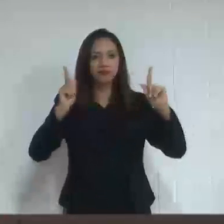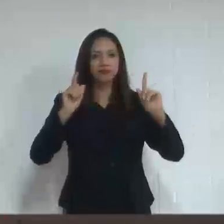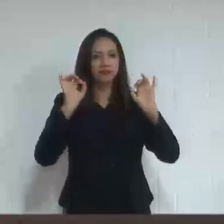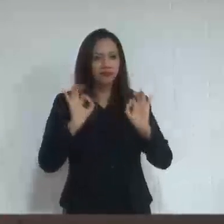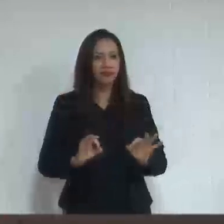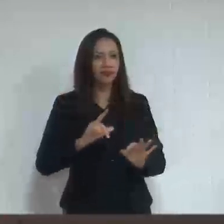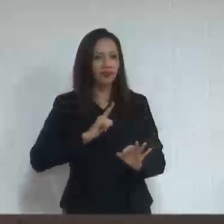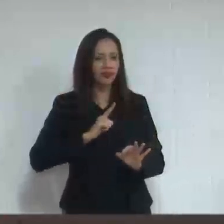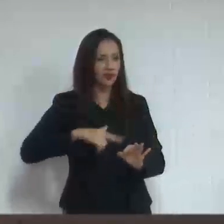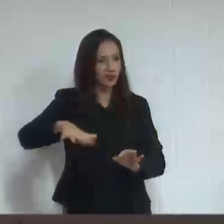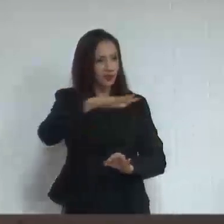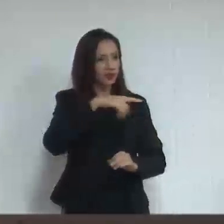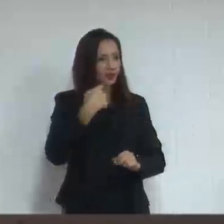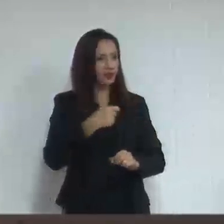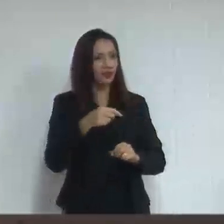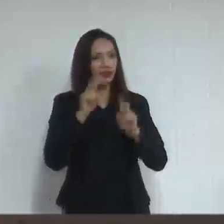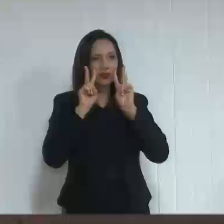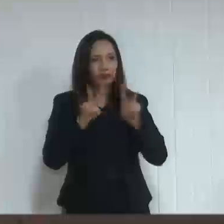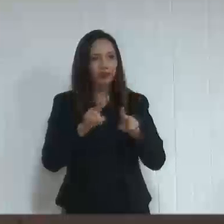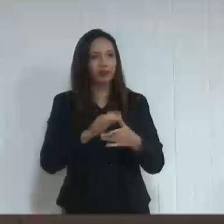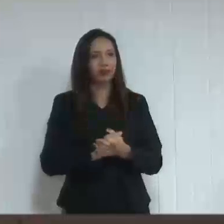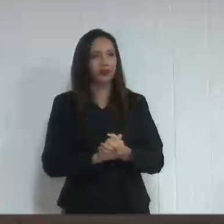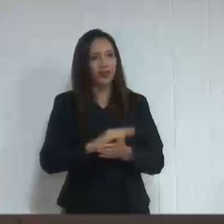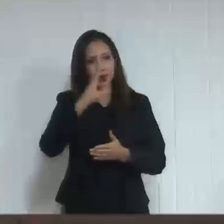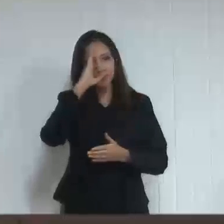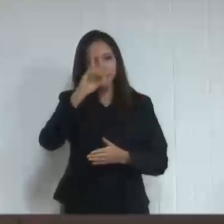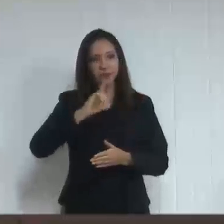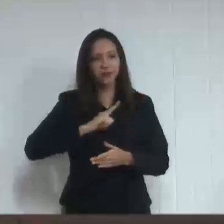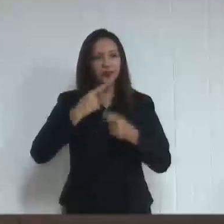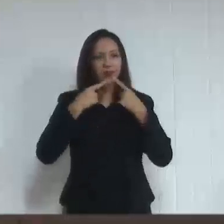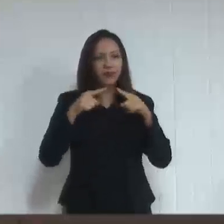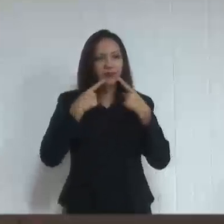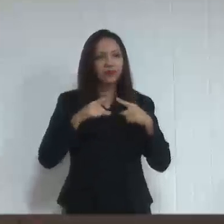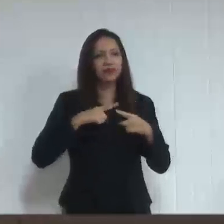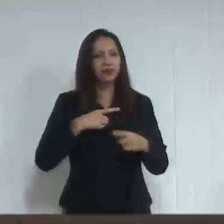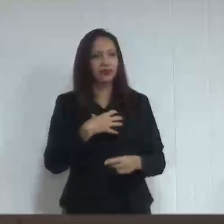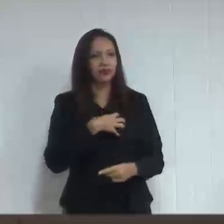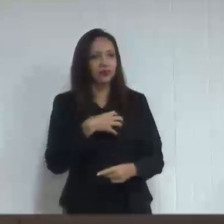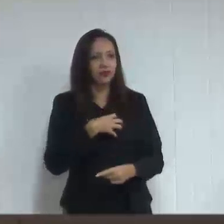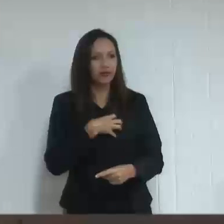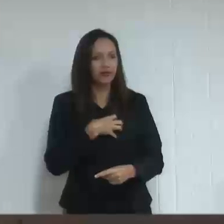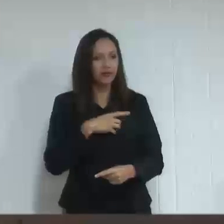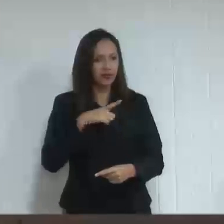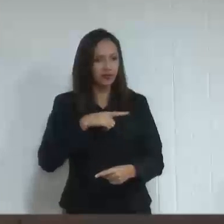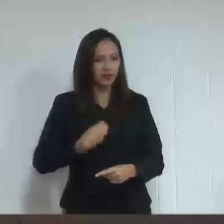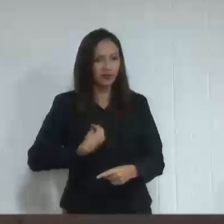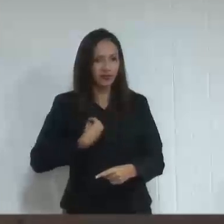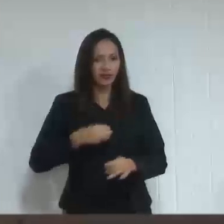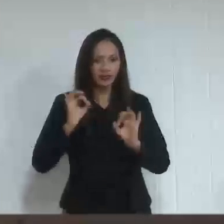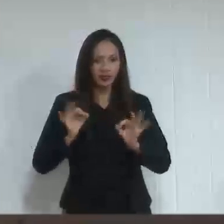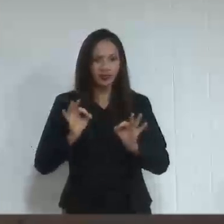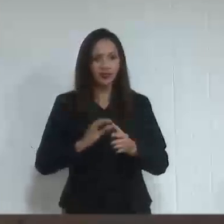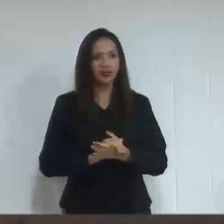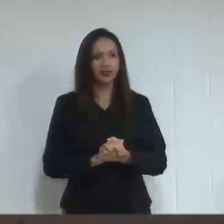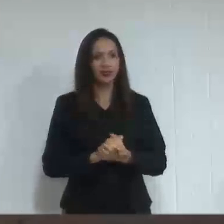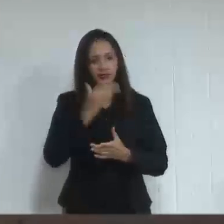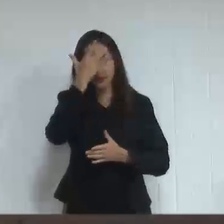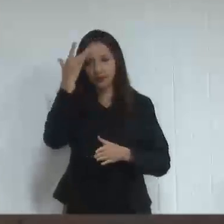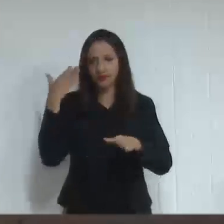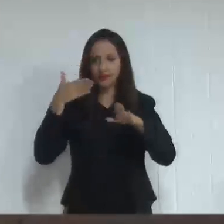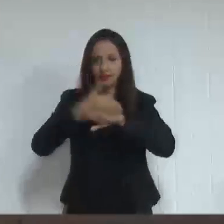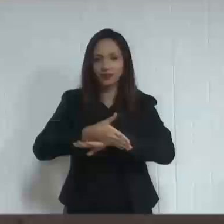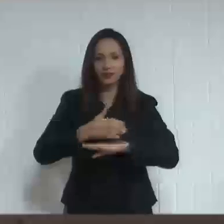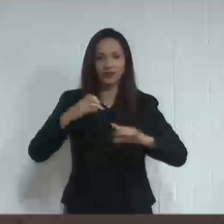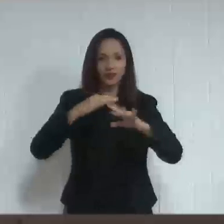um público que deve ser ouvido. As principais reivindicações é a preocupação com o portal, e eles têm razão. As pessoas entram na